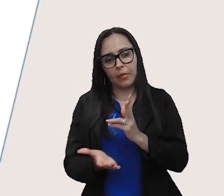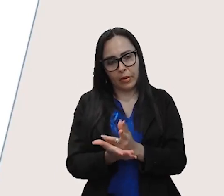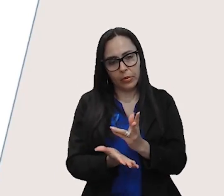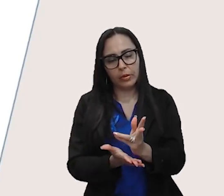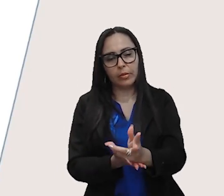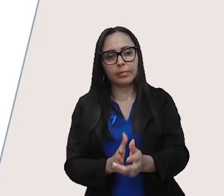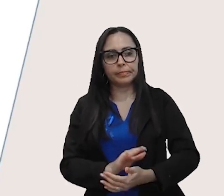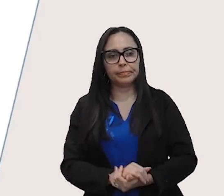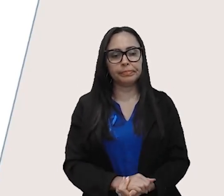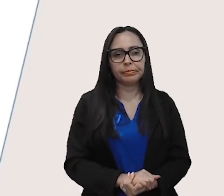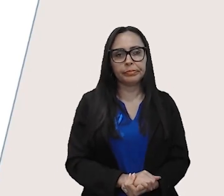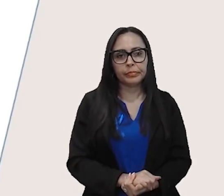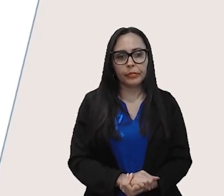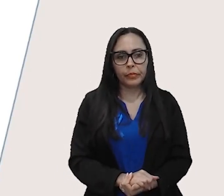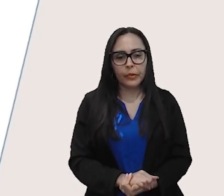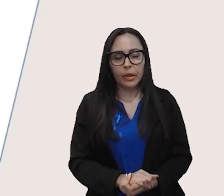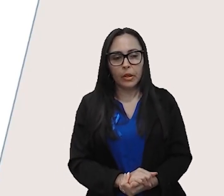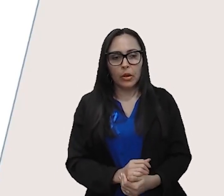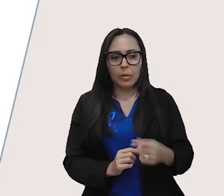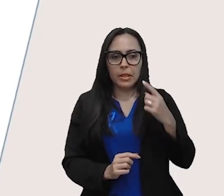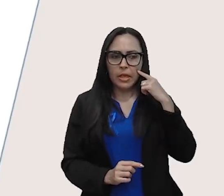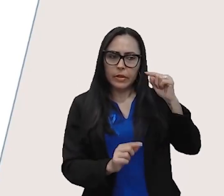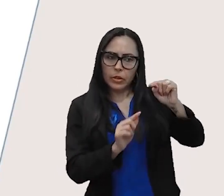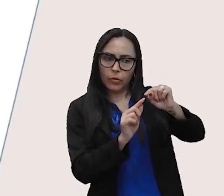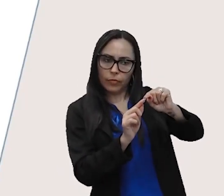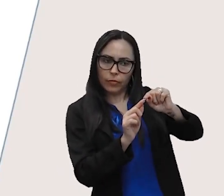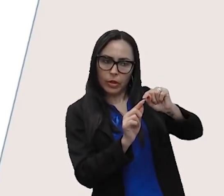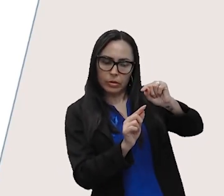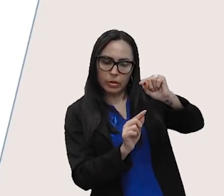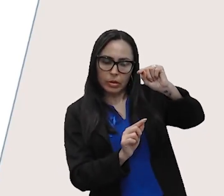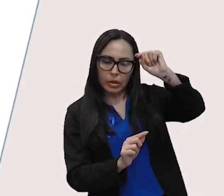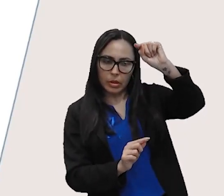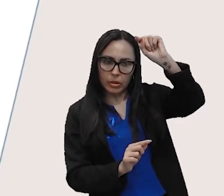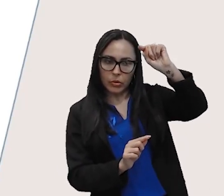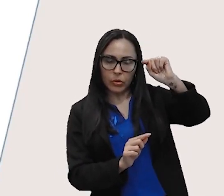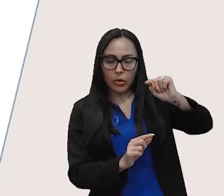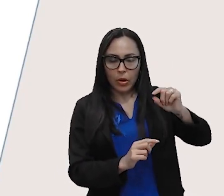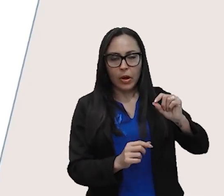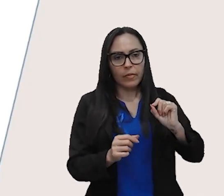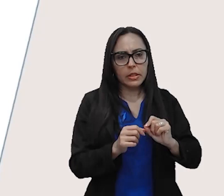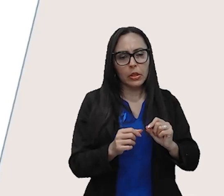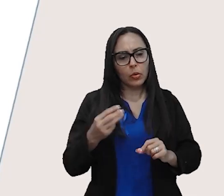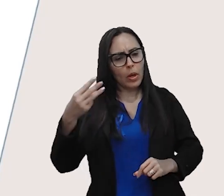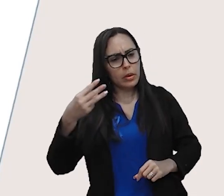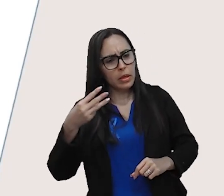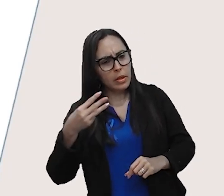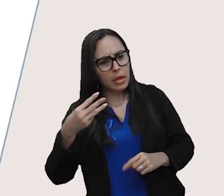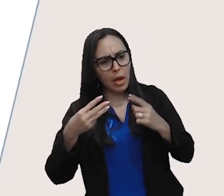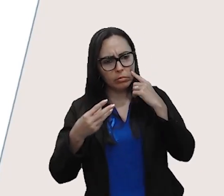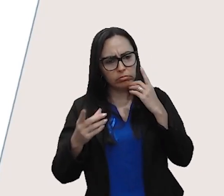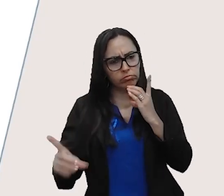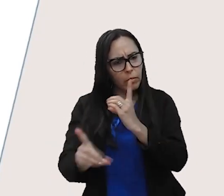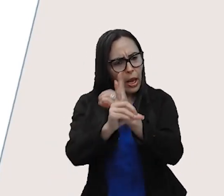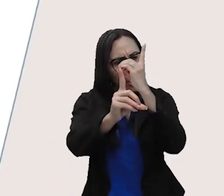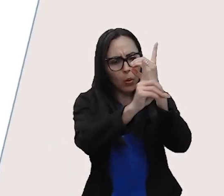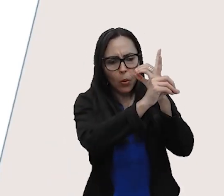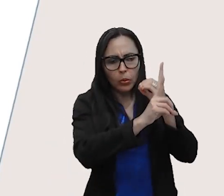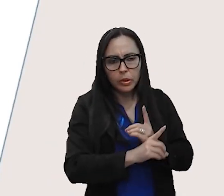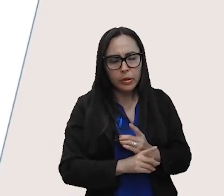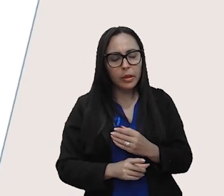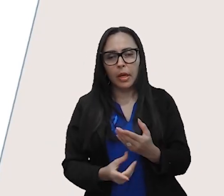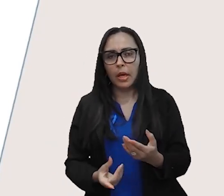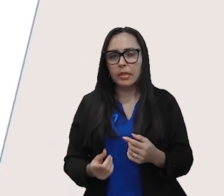isso. Observe que se eu fechar aqui essa figura, fazendo com que uma terceira reta apareça com um ponto de